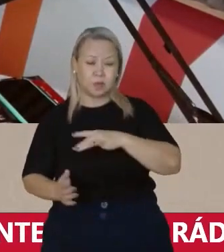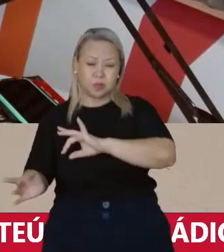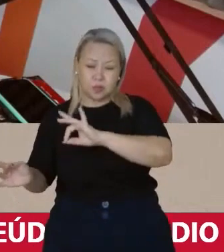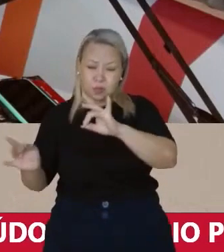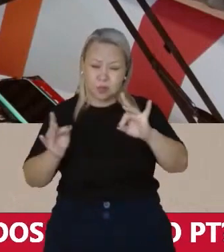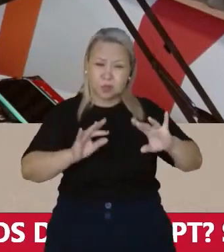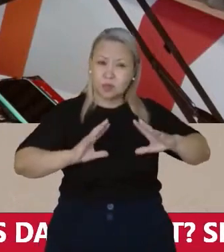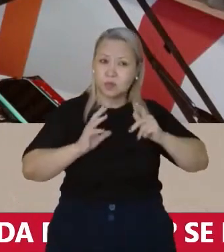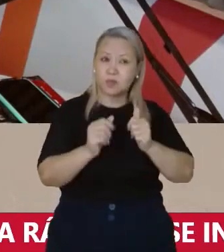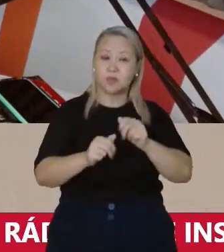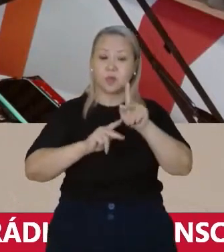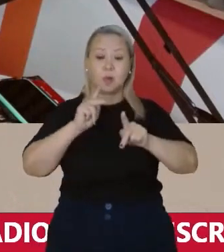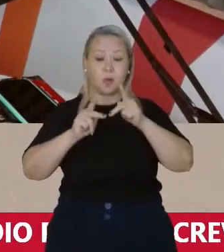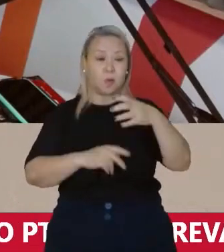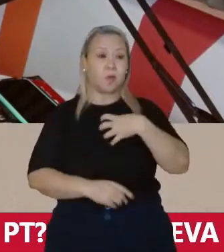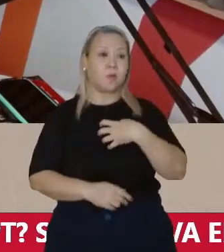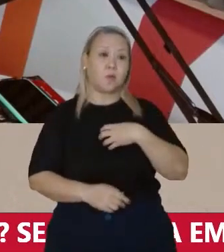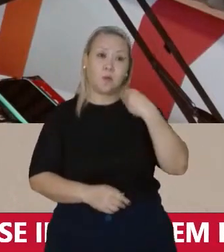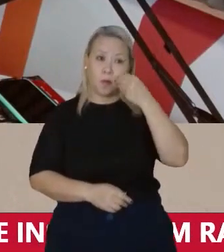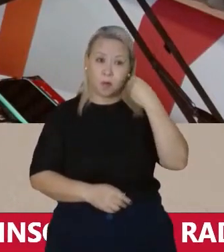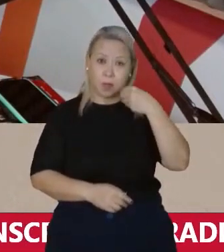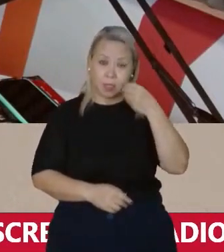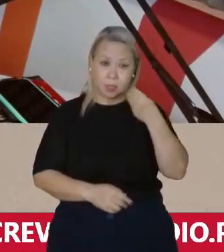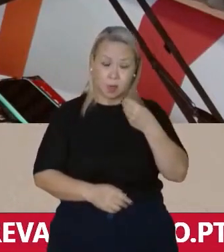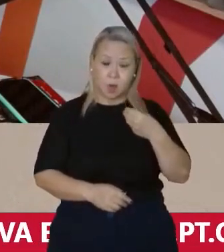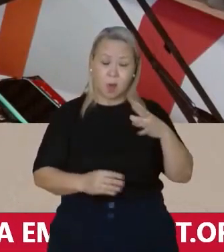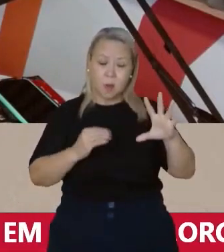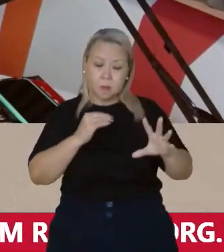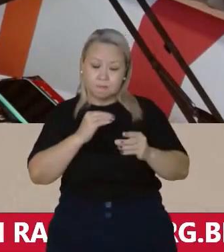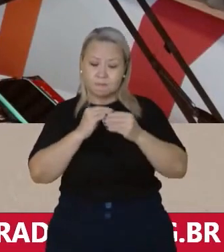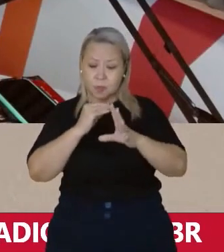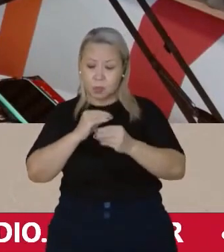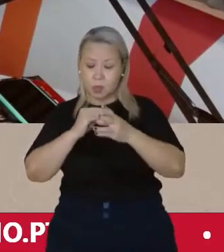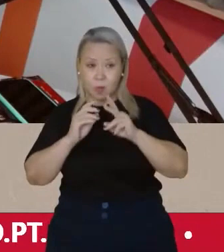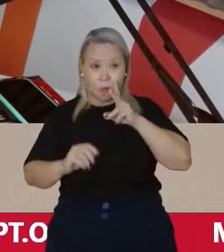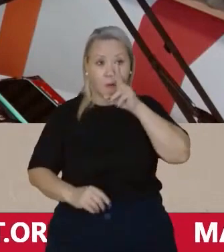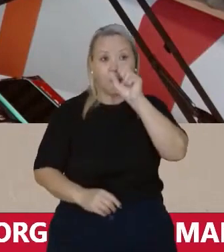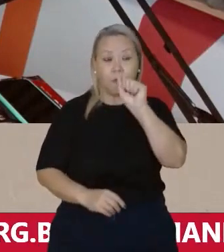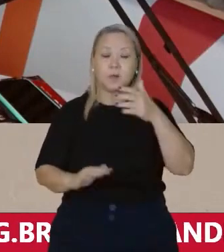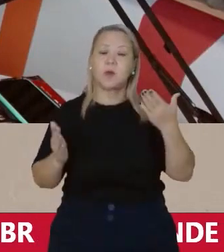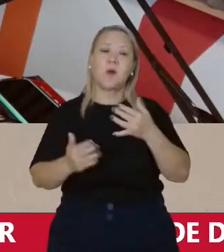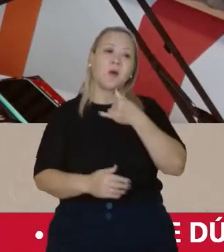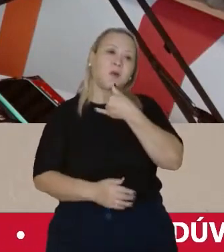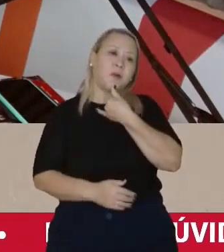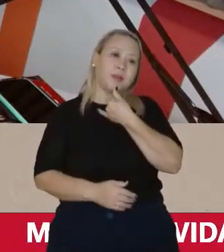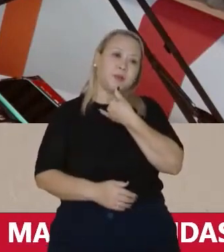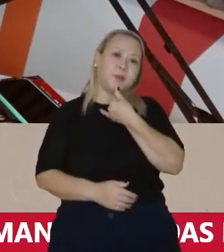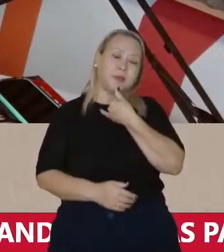nosso povo passou, nós acumulamos forças. Hoje, infelizmente,